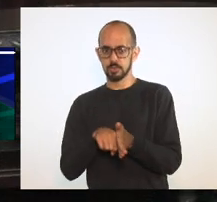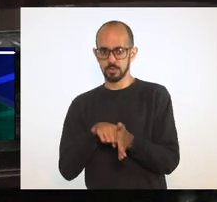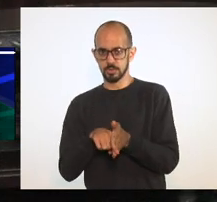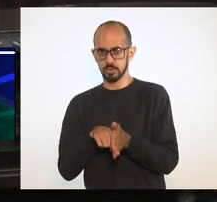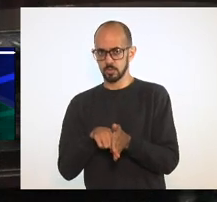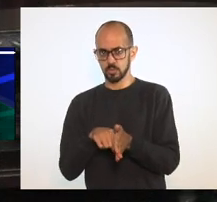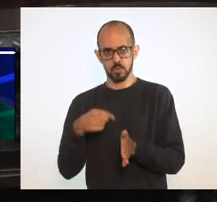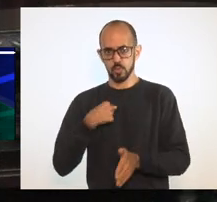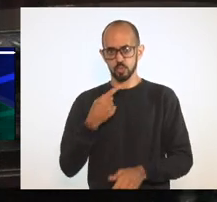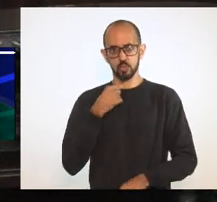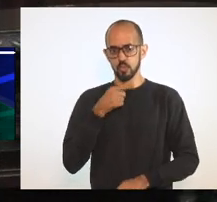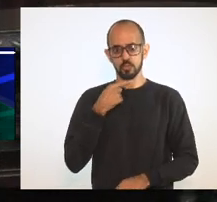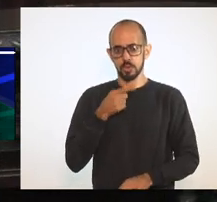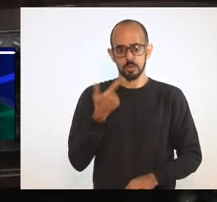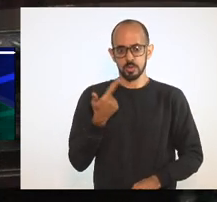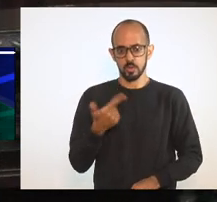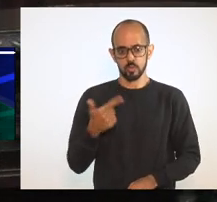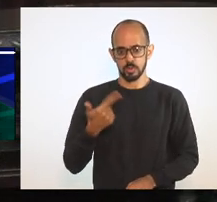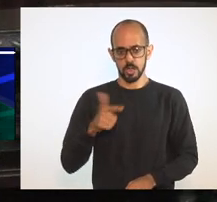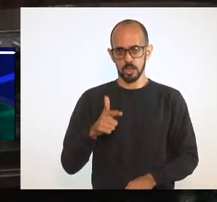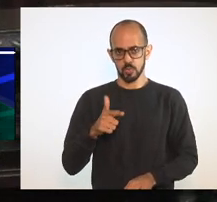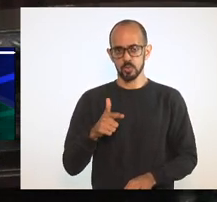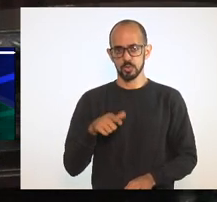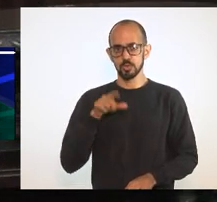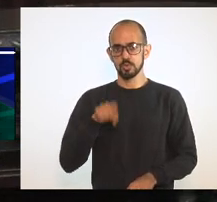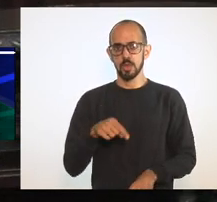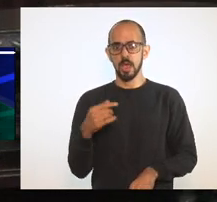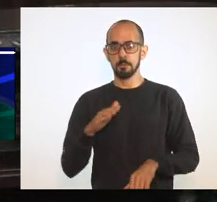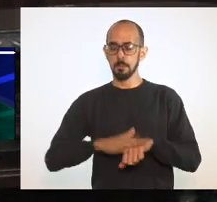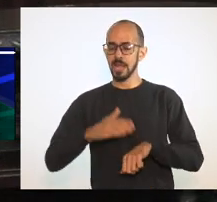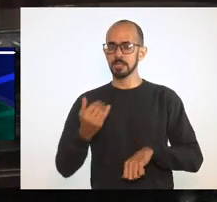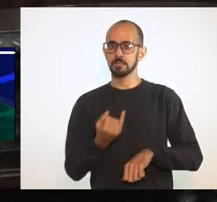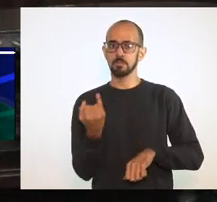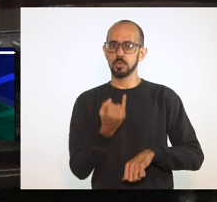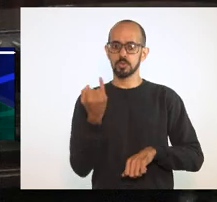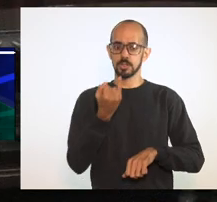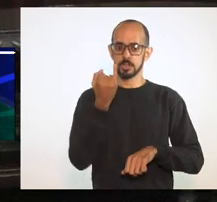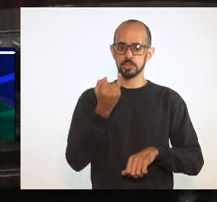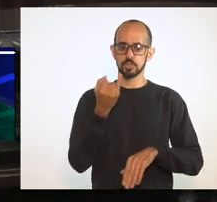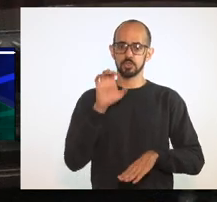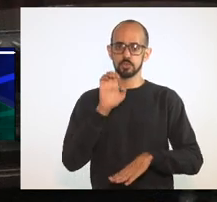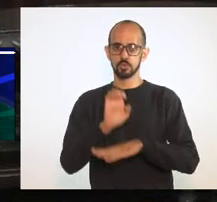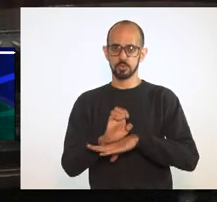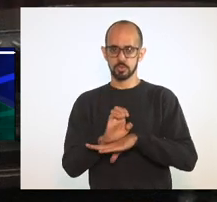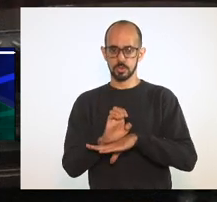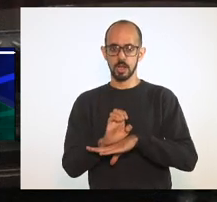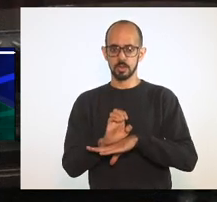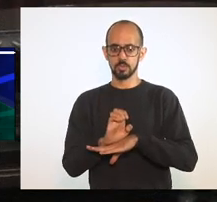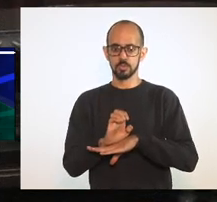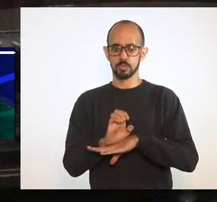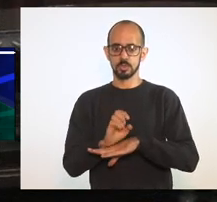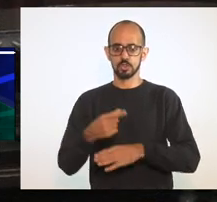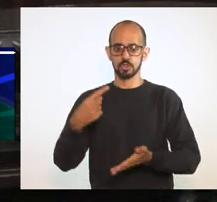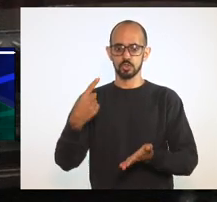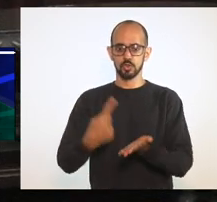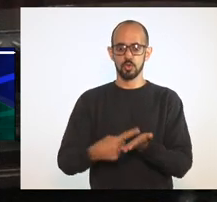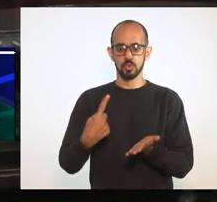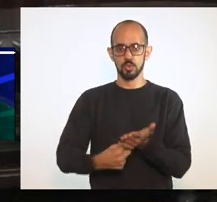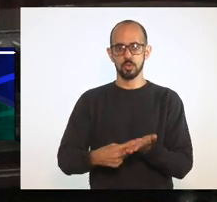a segunda receita mais importante para o Estado são os royalties. Volto a afirmar, os